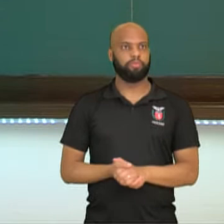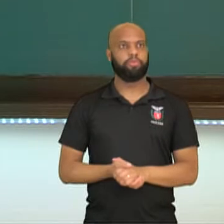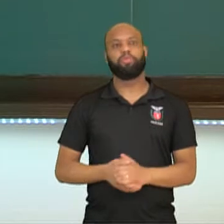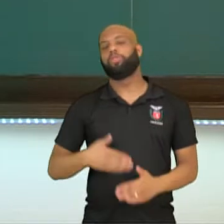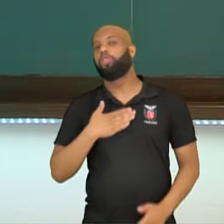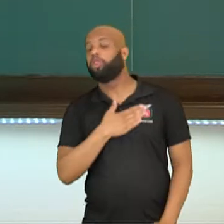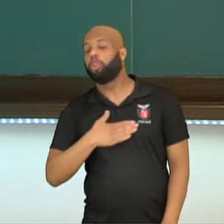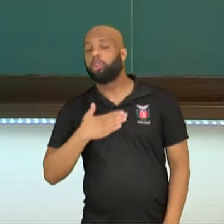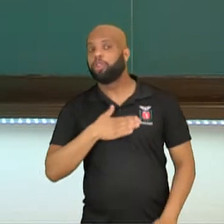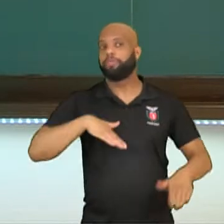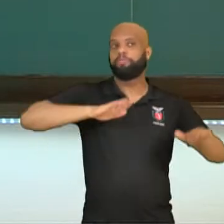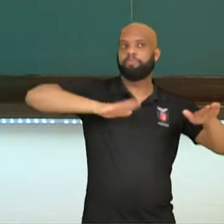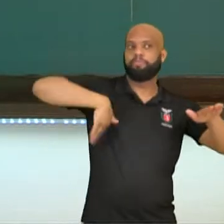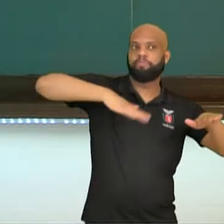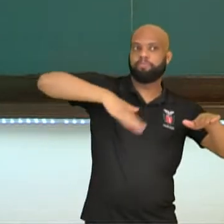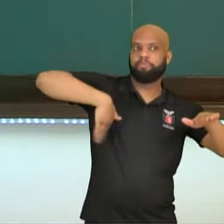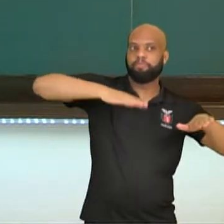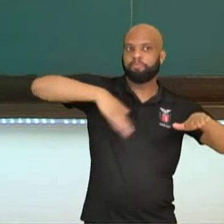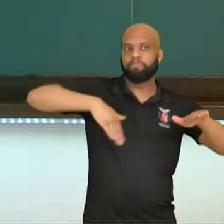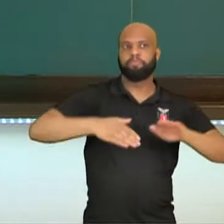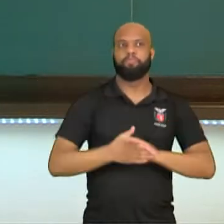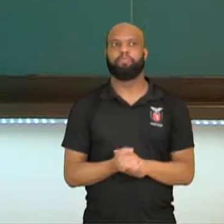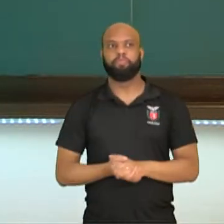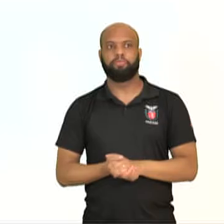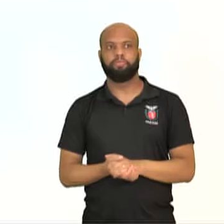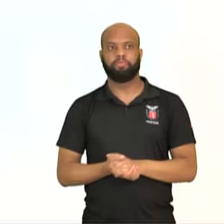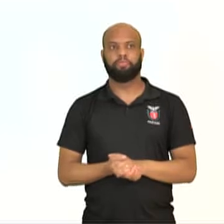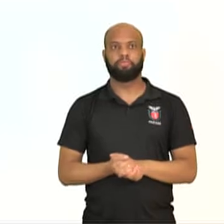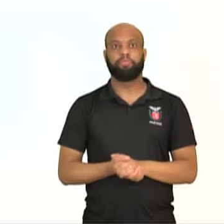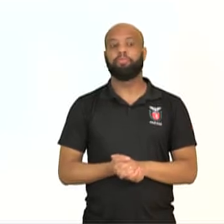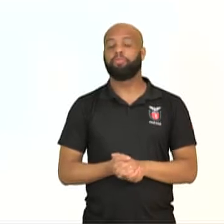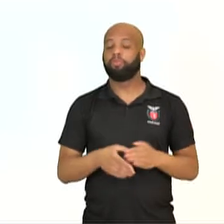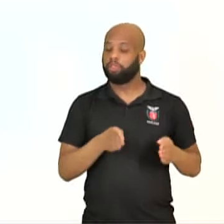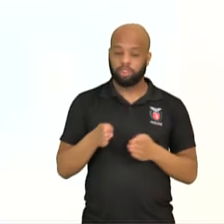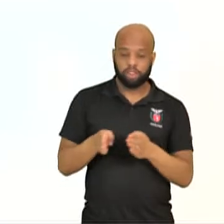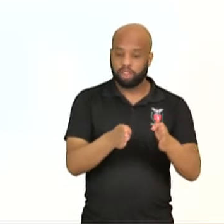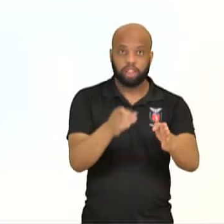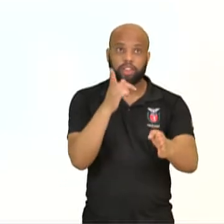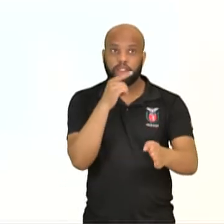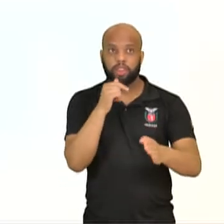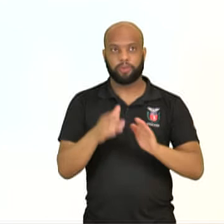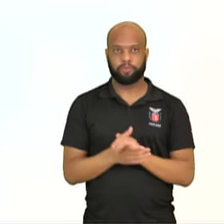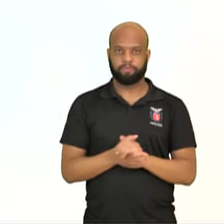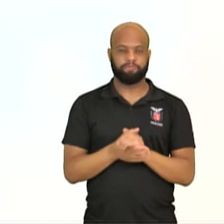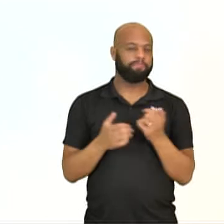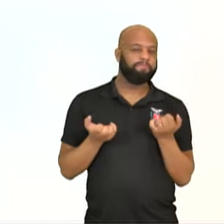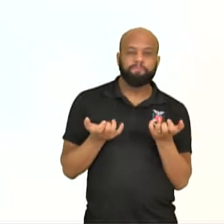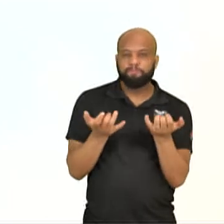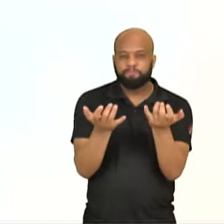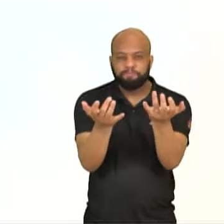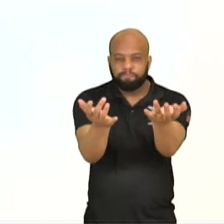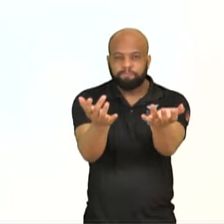Preferem aqui praia, la playa, rio, el campo,